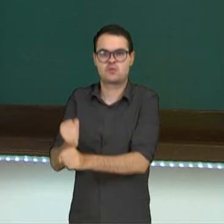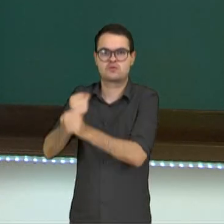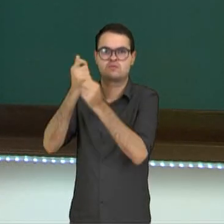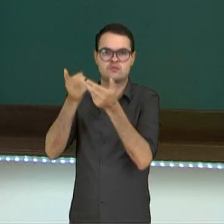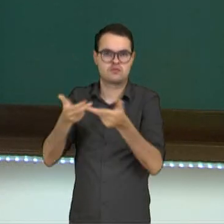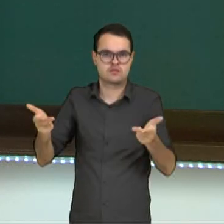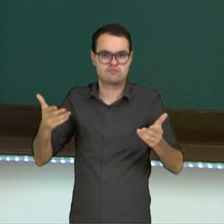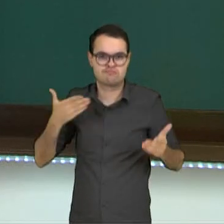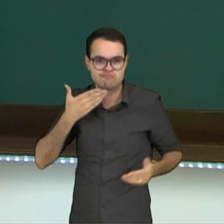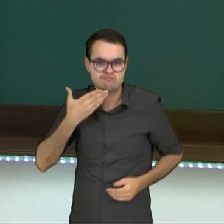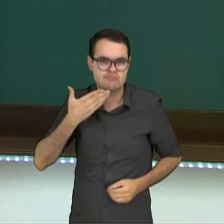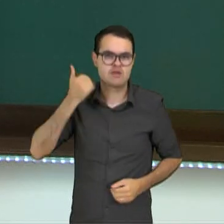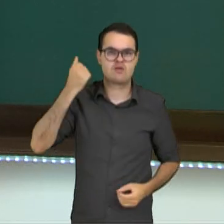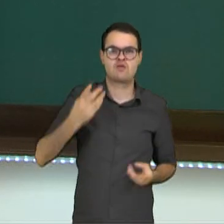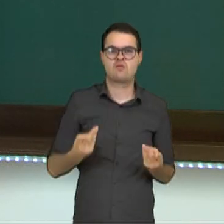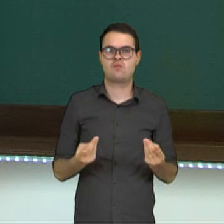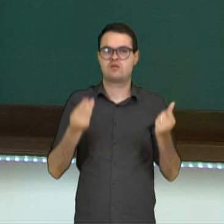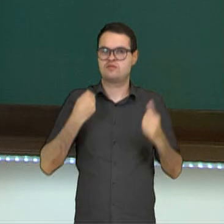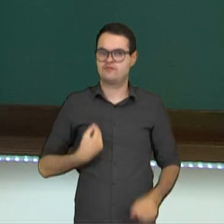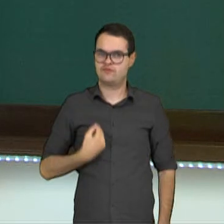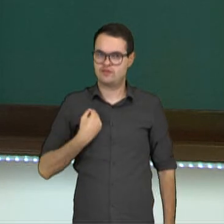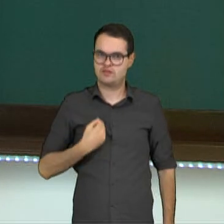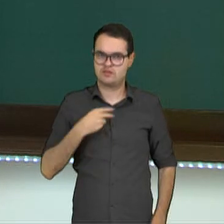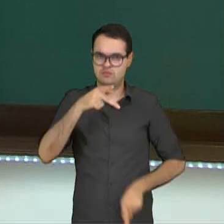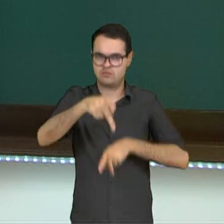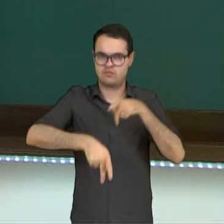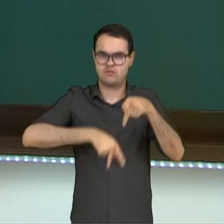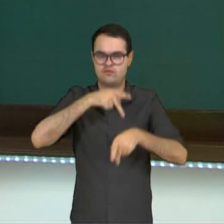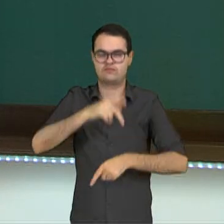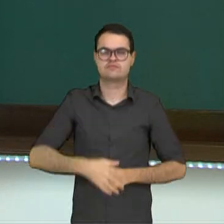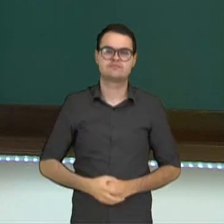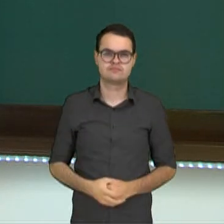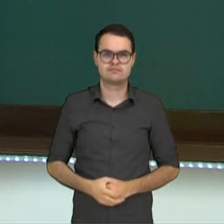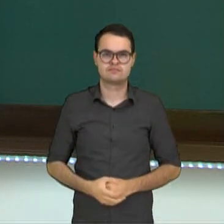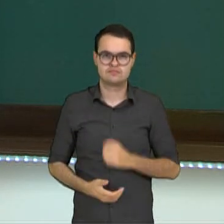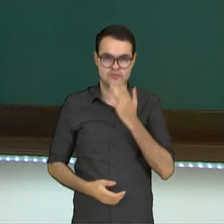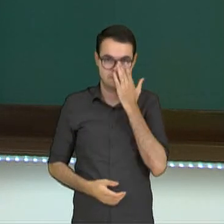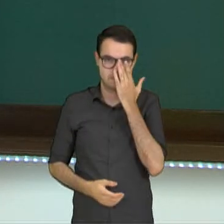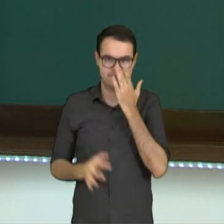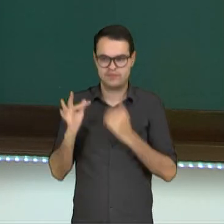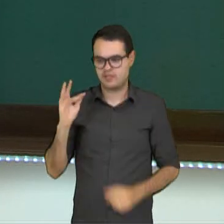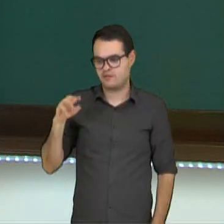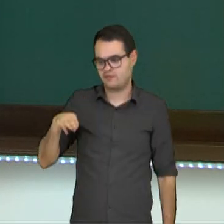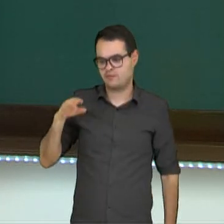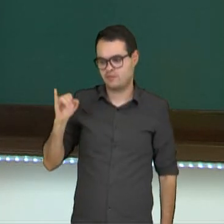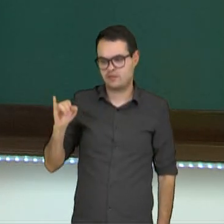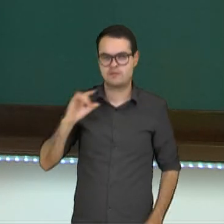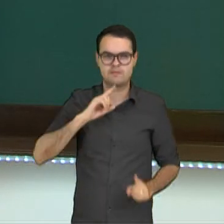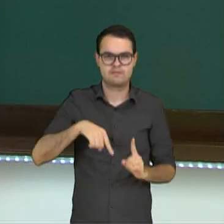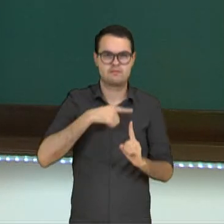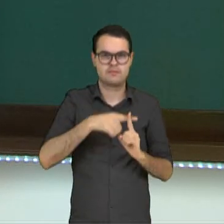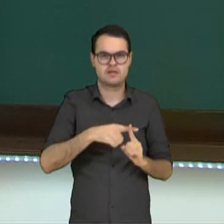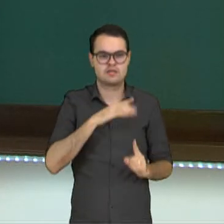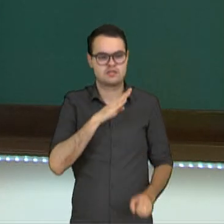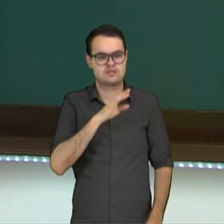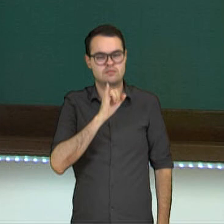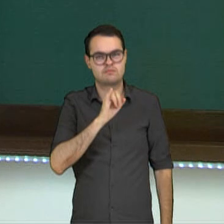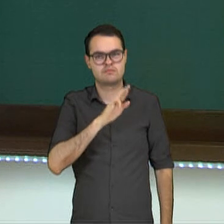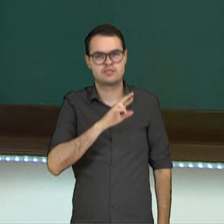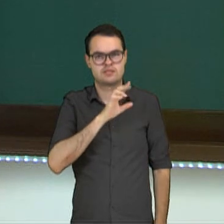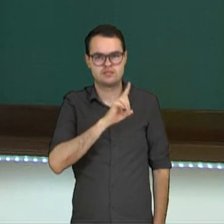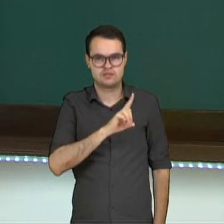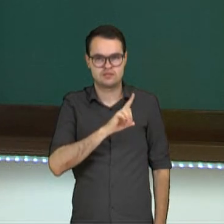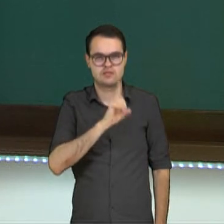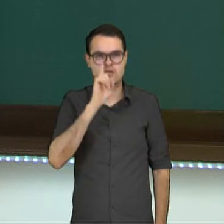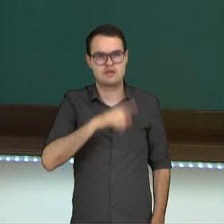para melhoria da qualidade de vida da população, tá? Então, esses dois, o Fundo Monetário Internacional e o BIRD, né, que